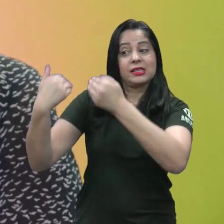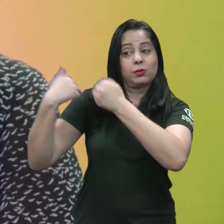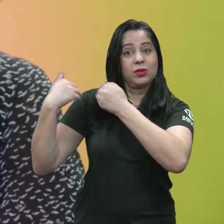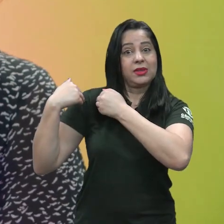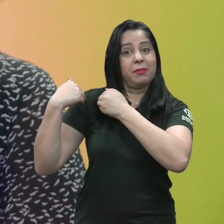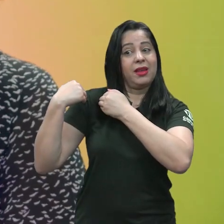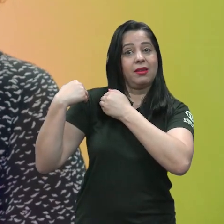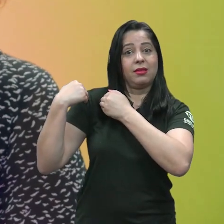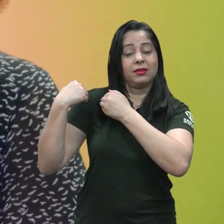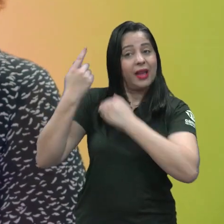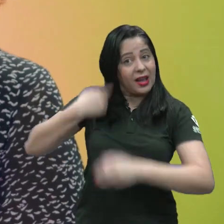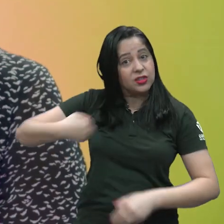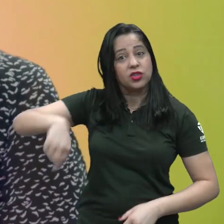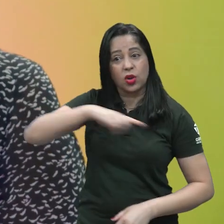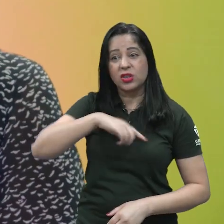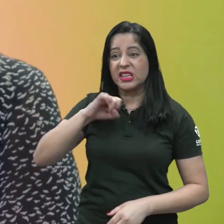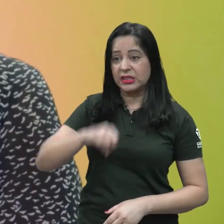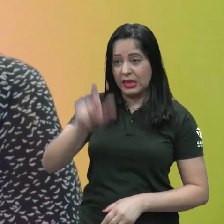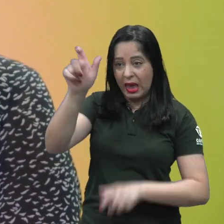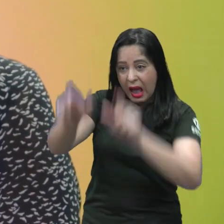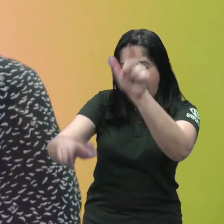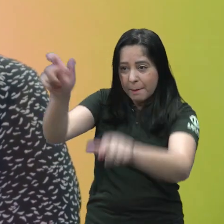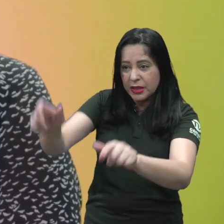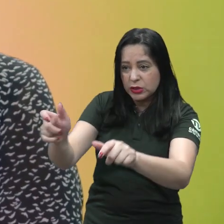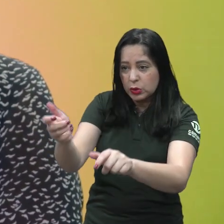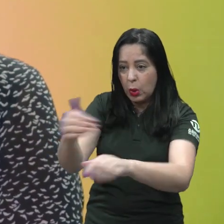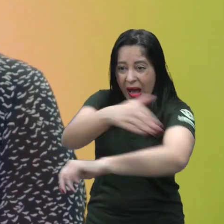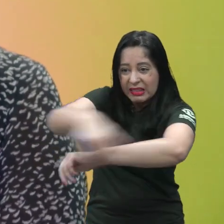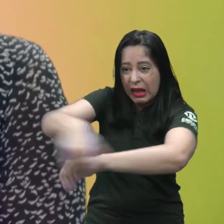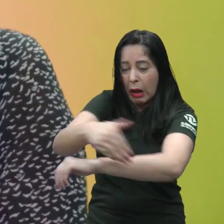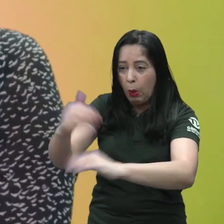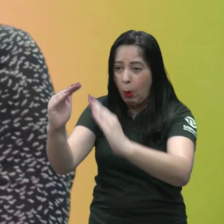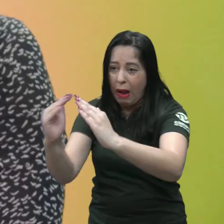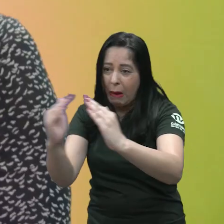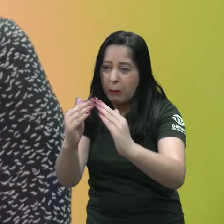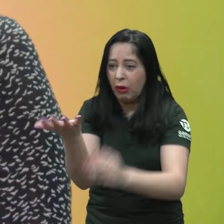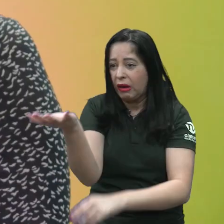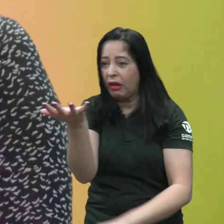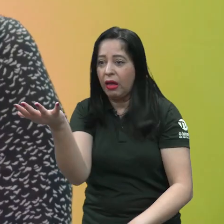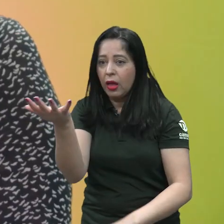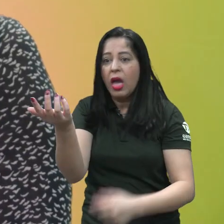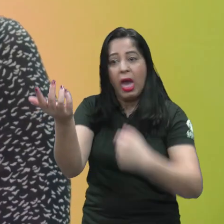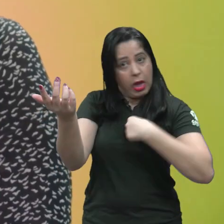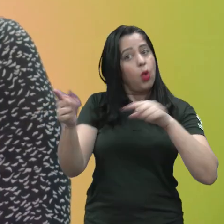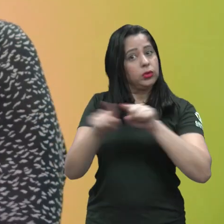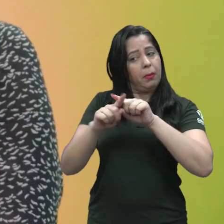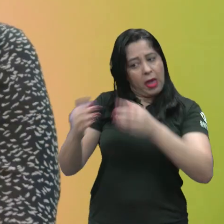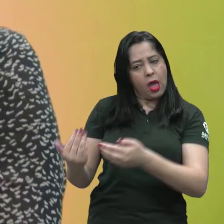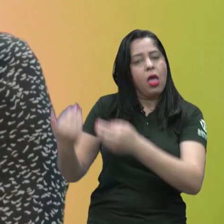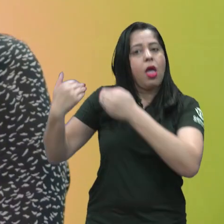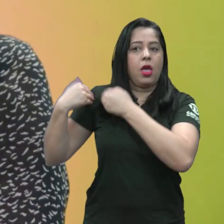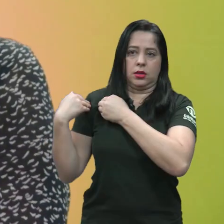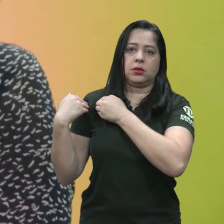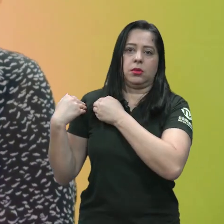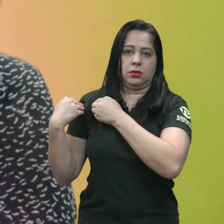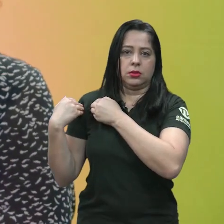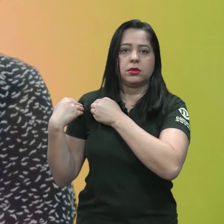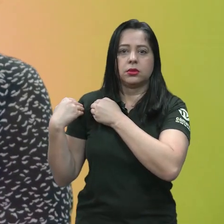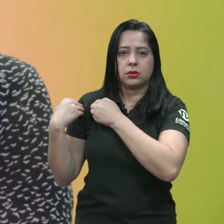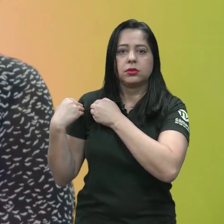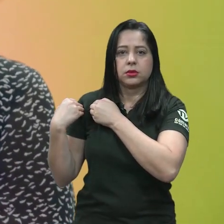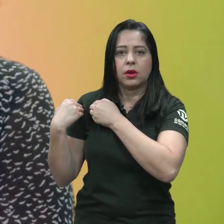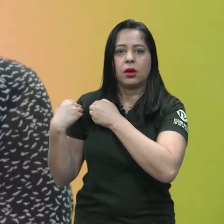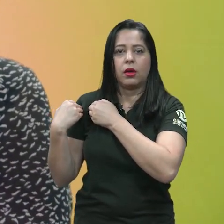Então, se tem uma pessoa hoje na rua, eu também sou responsável, né? E poderia ser eu, inclusive, né? Dentro dessa